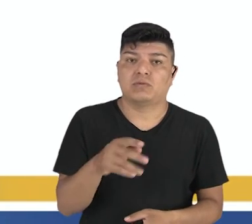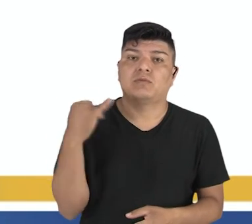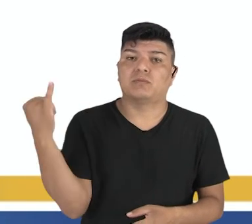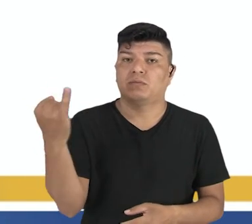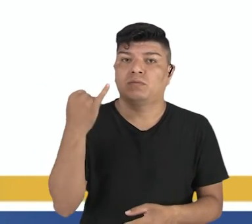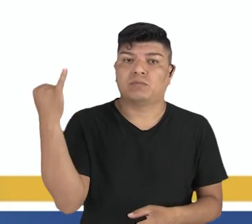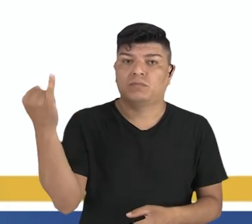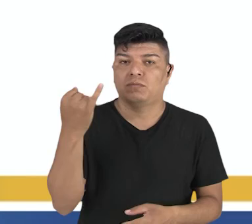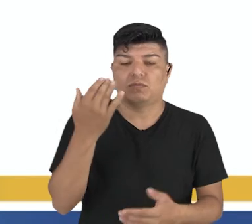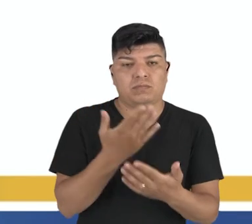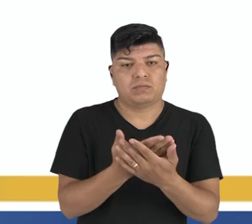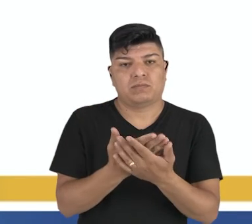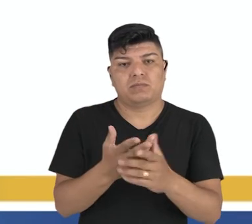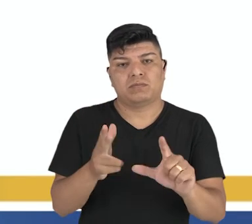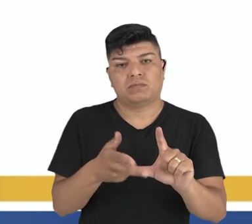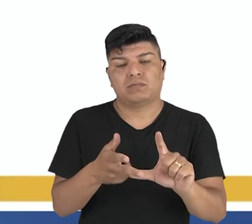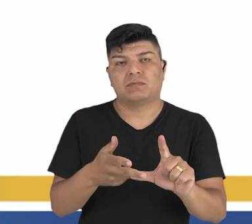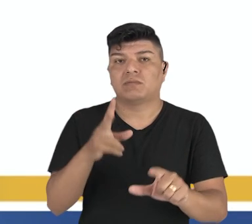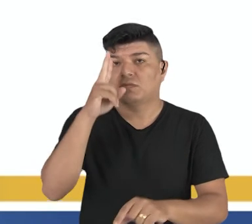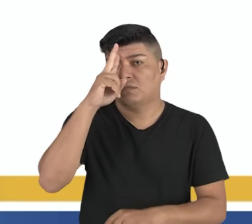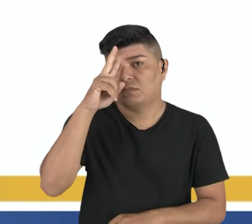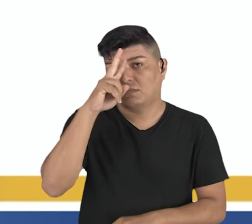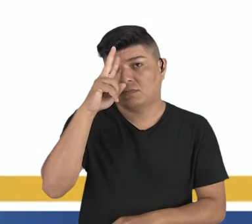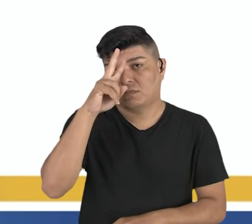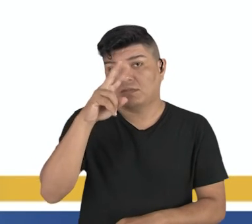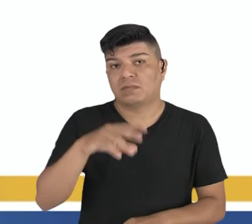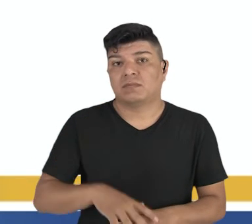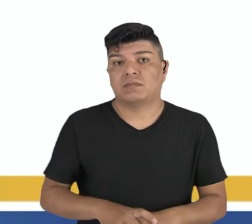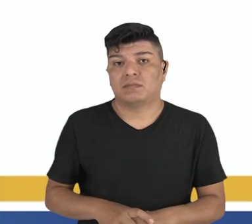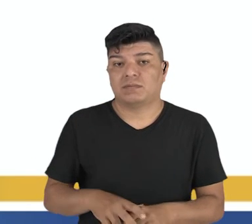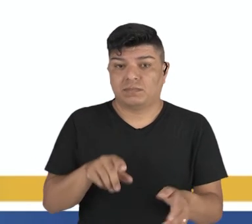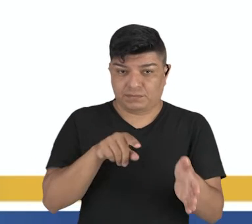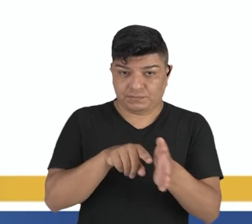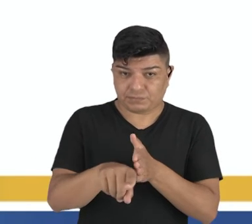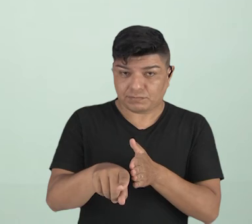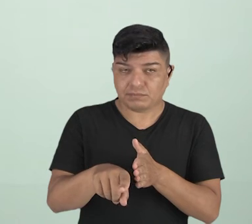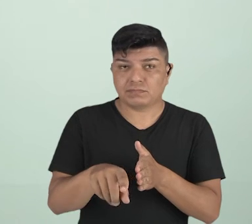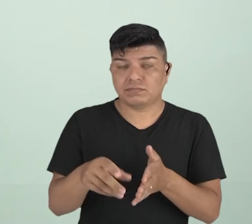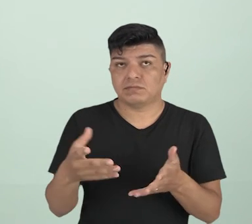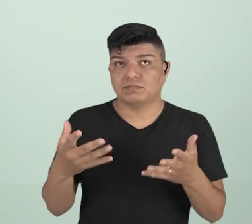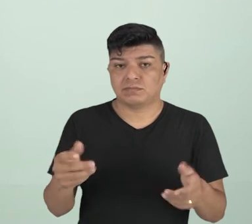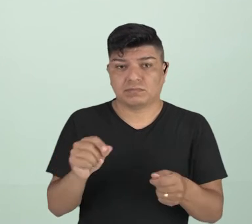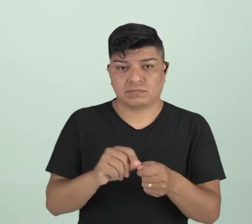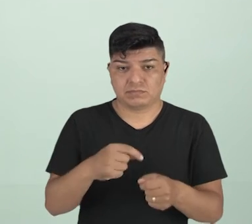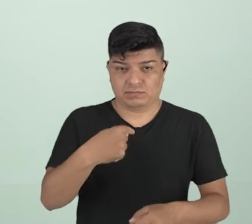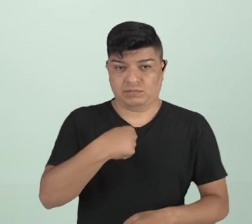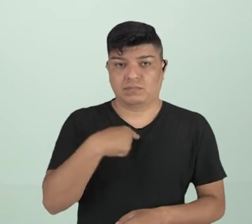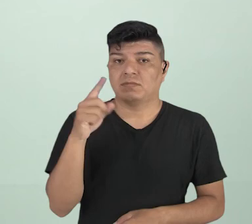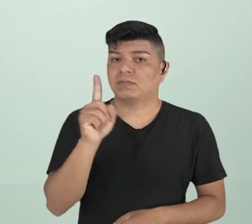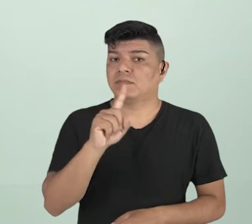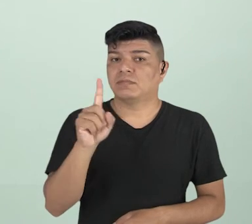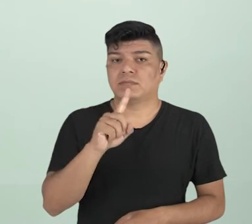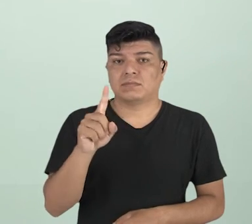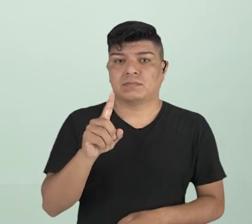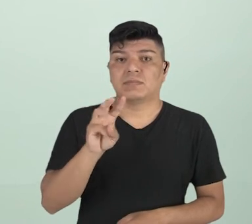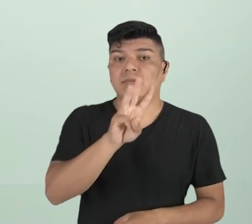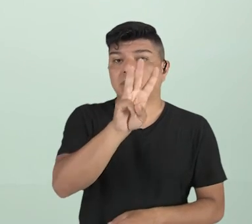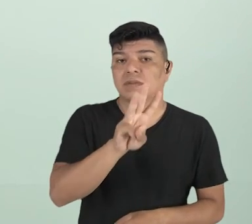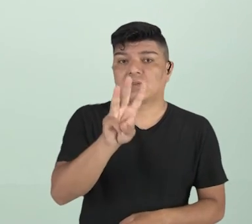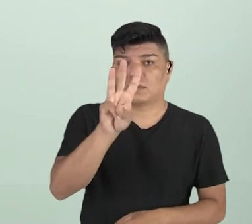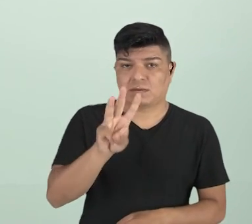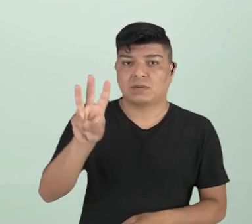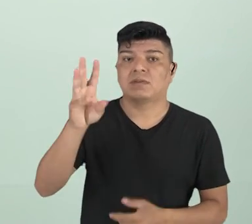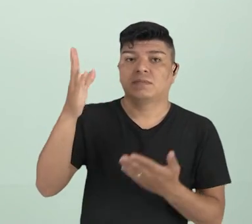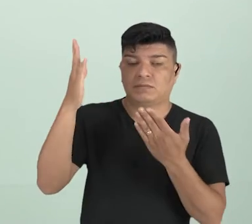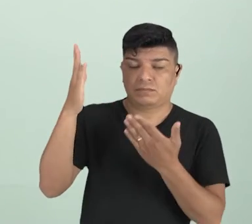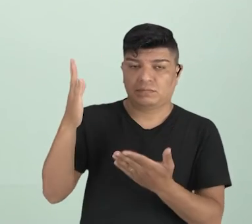estudo online? Lembrando que esse questionário não foi feito por mim. Ele está lá no site, vocês